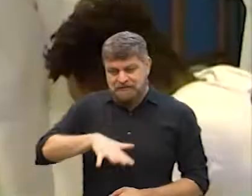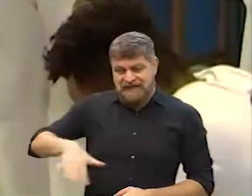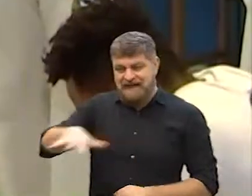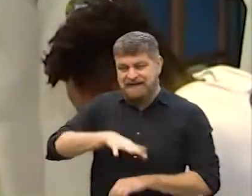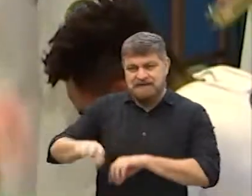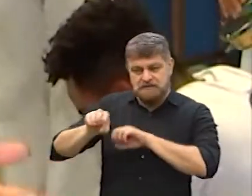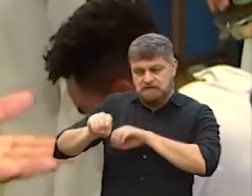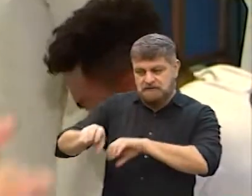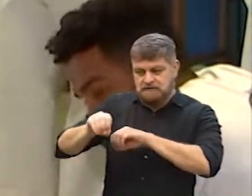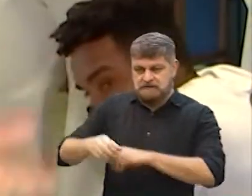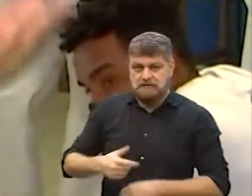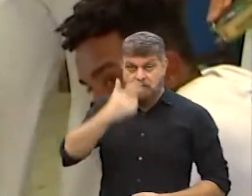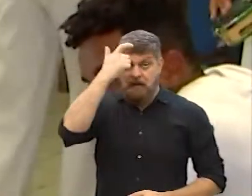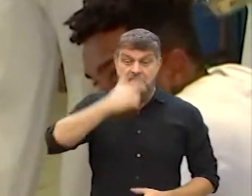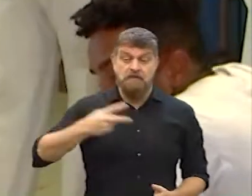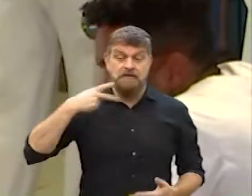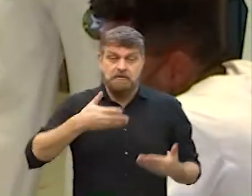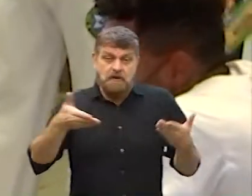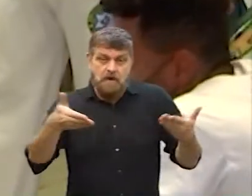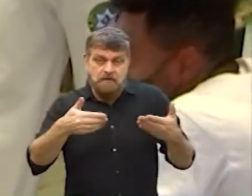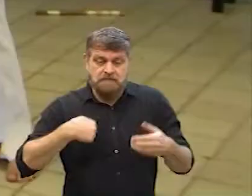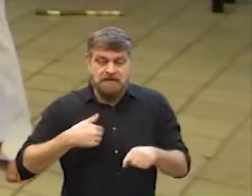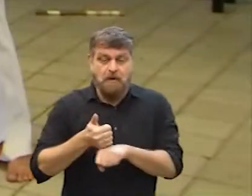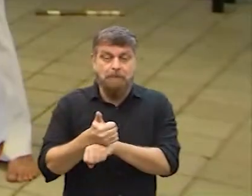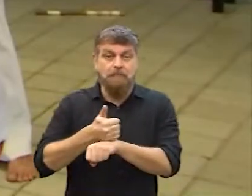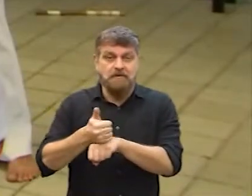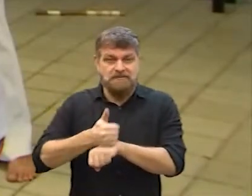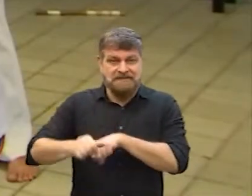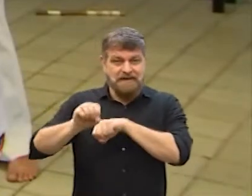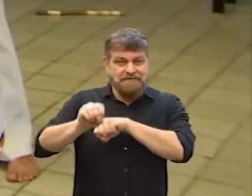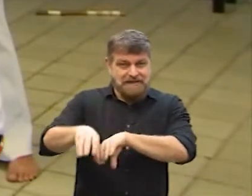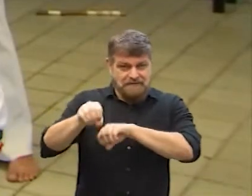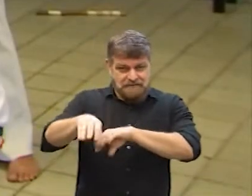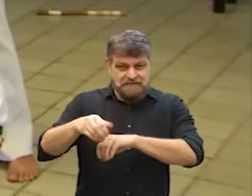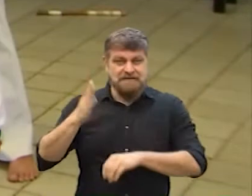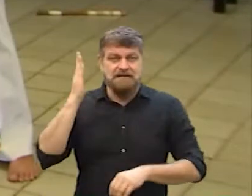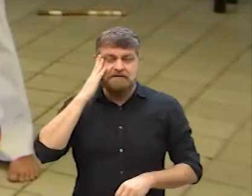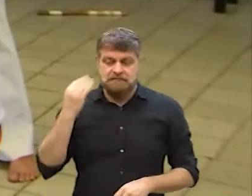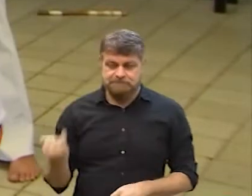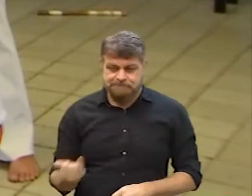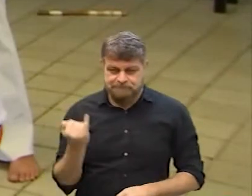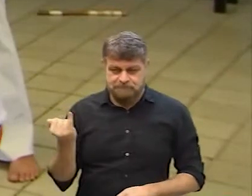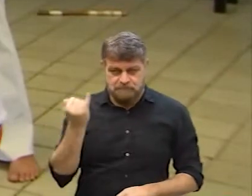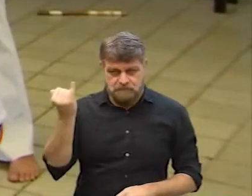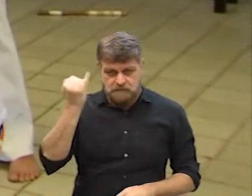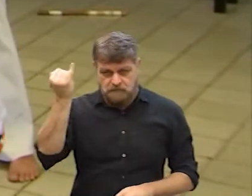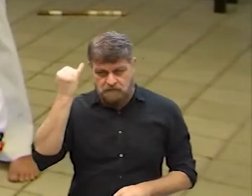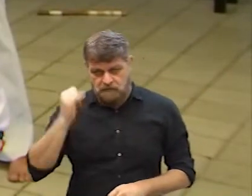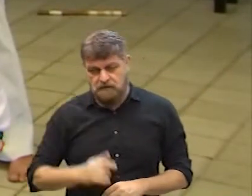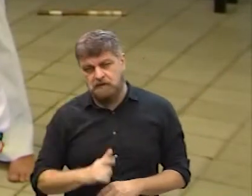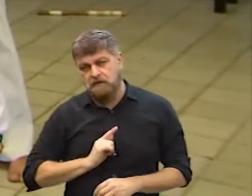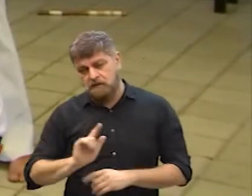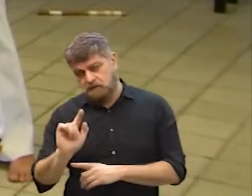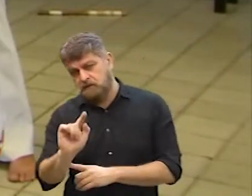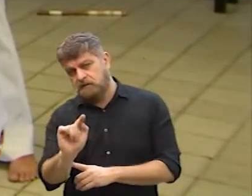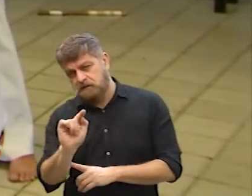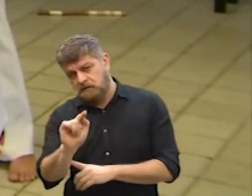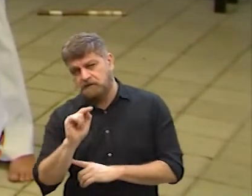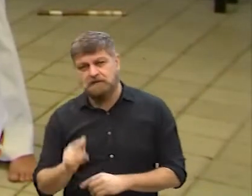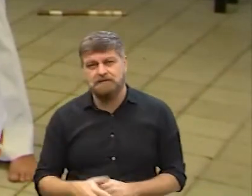educação, hoje sou vereadora, mas eu sou uma educadora, eu sei a importância que se tem